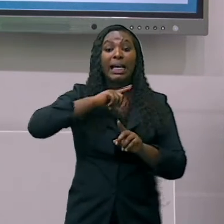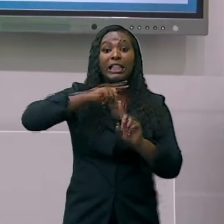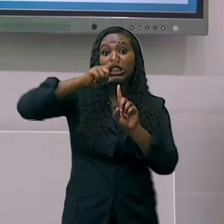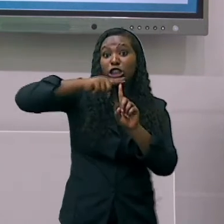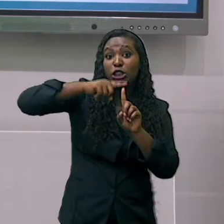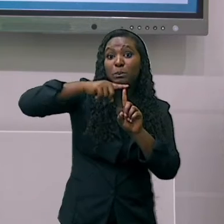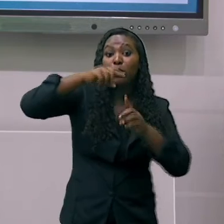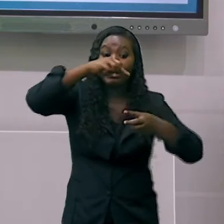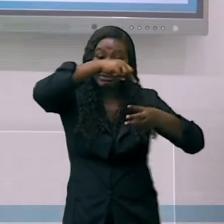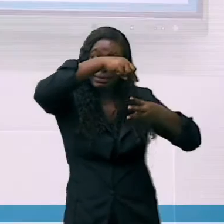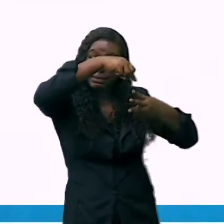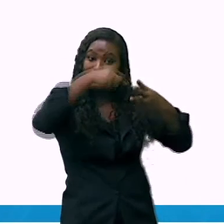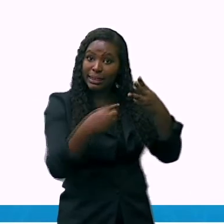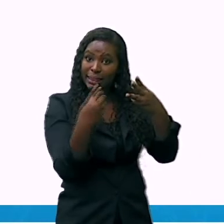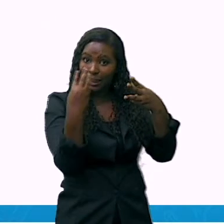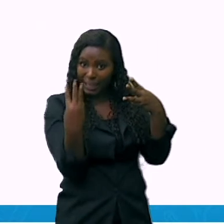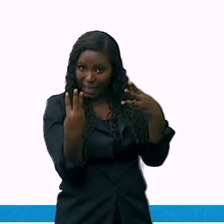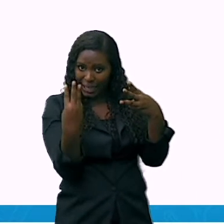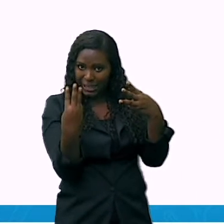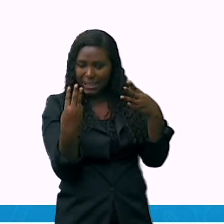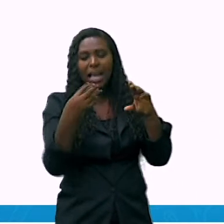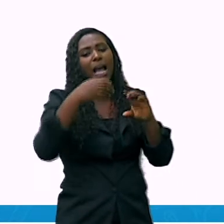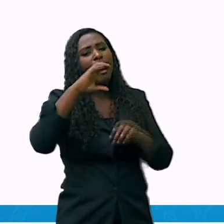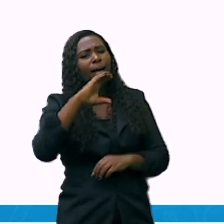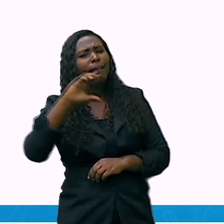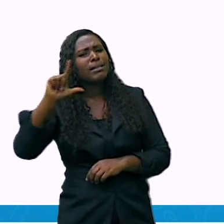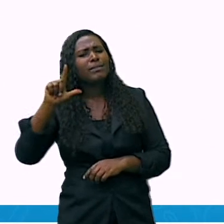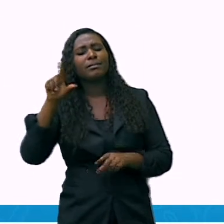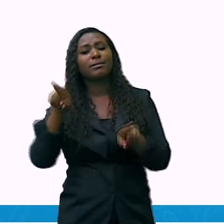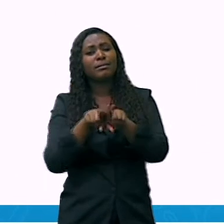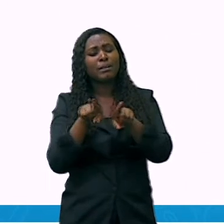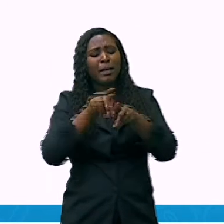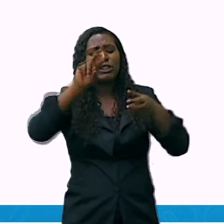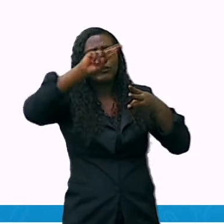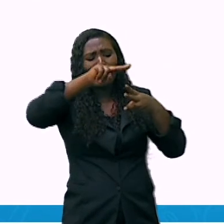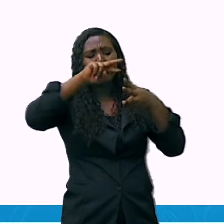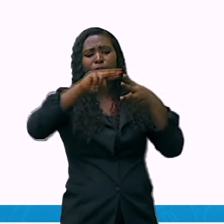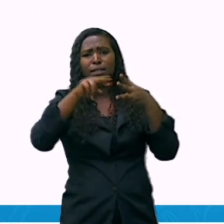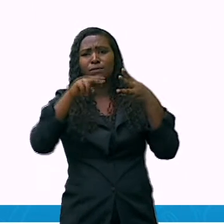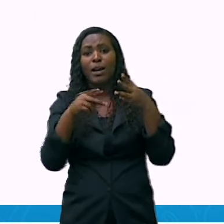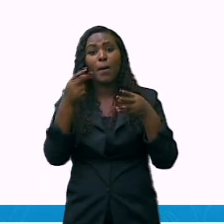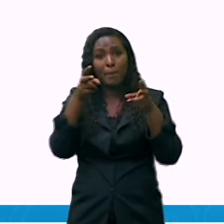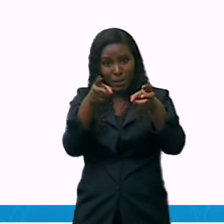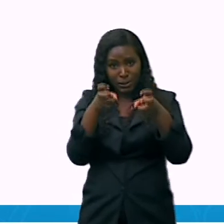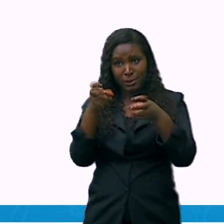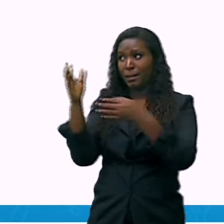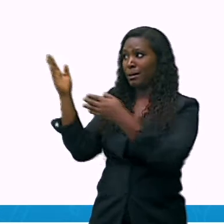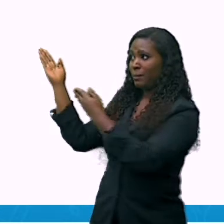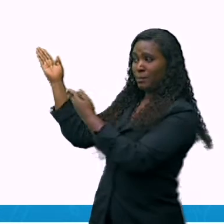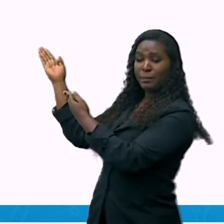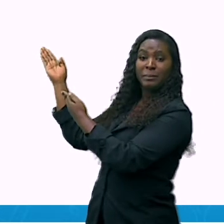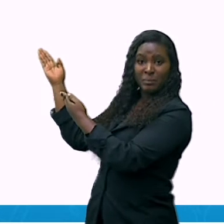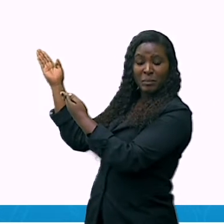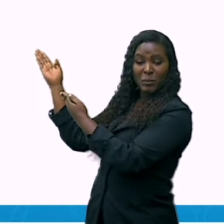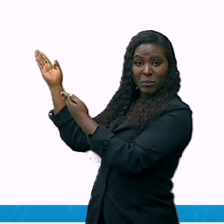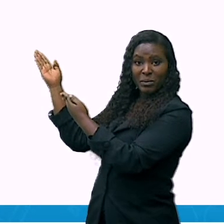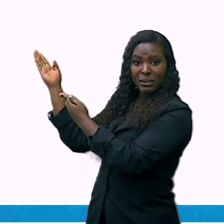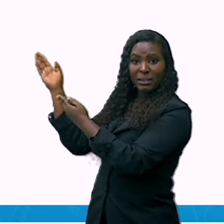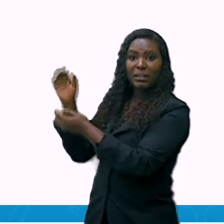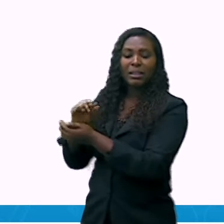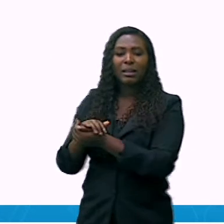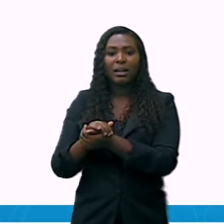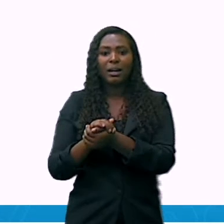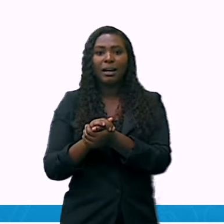são classificados de formas distintas, como você pode observar na imagem. Nós temos aí